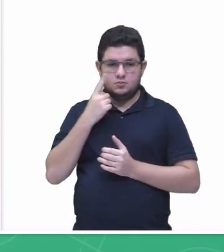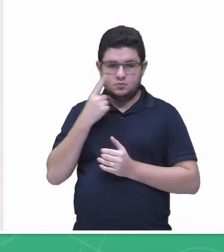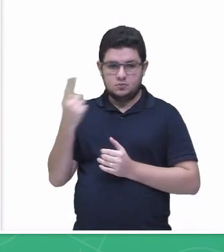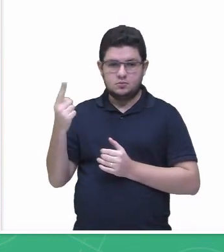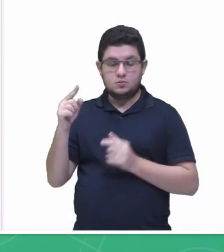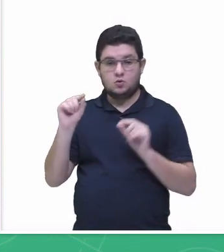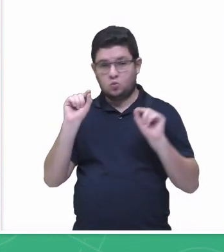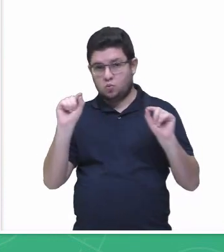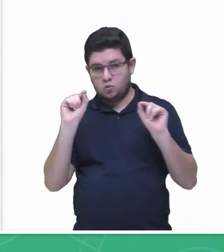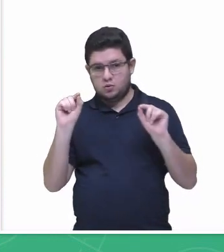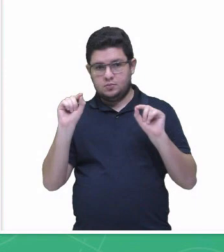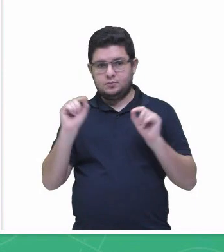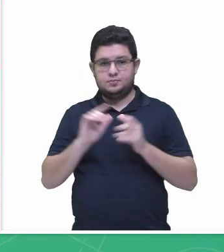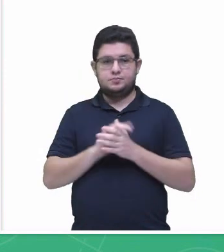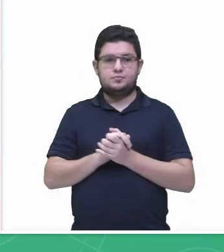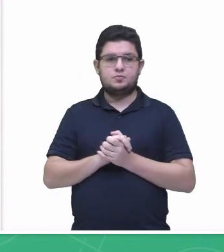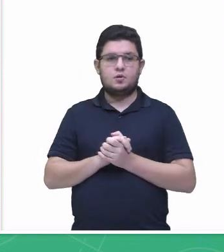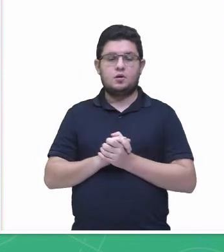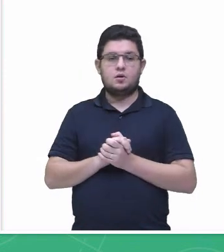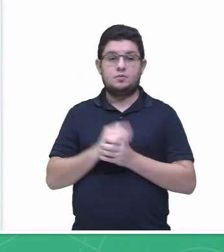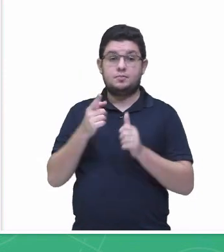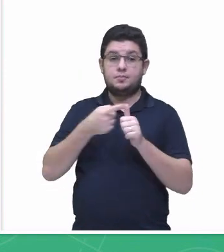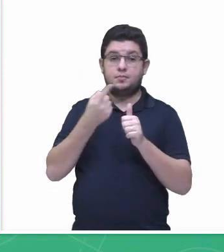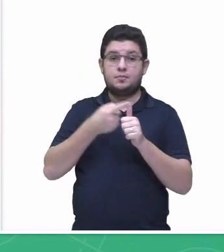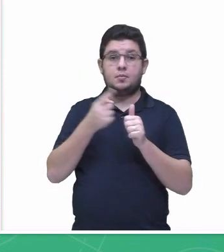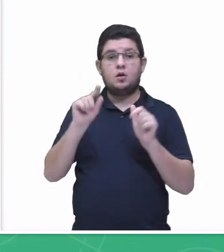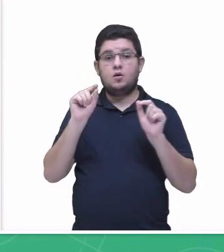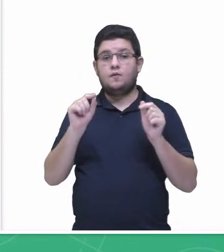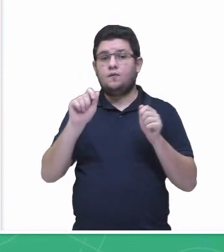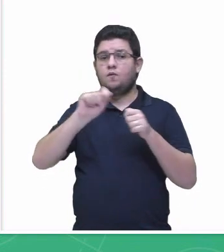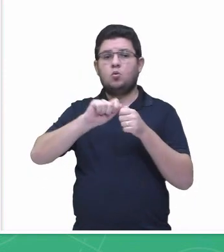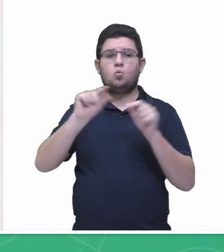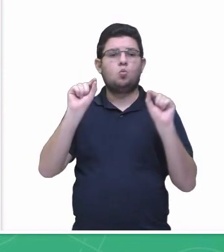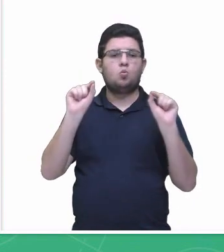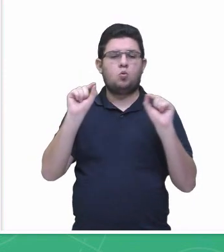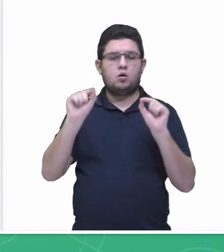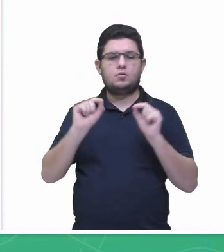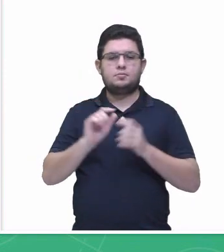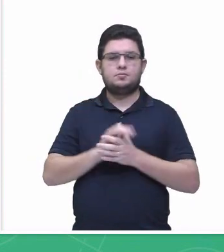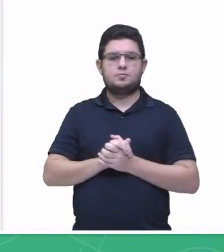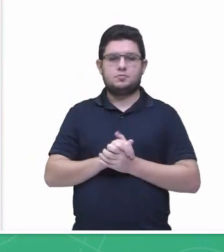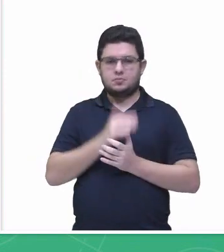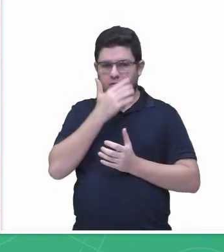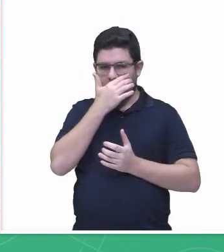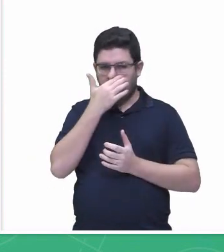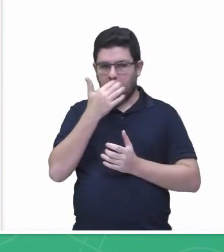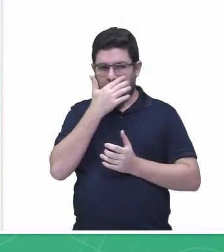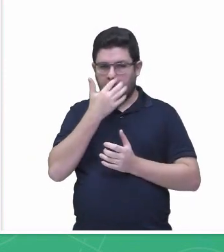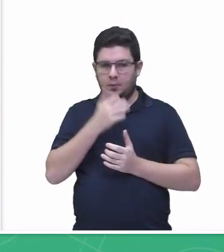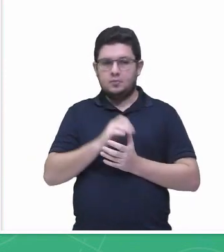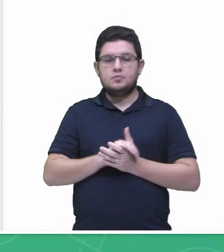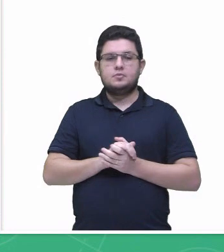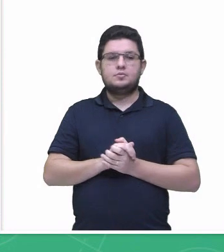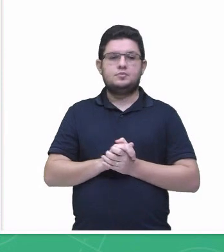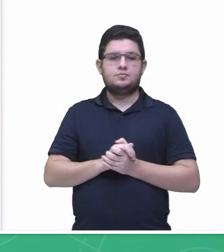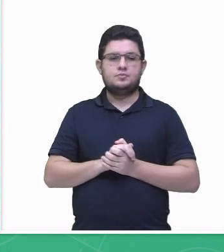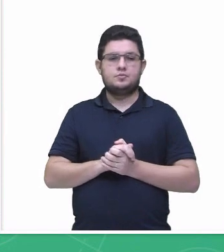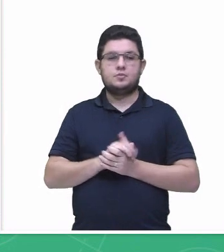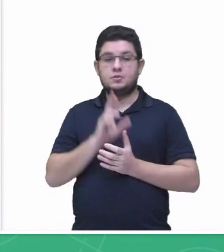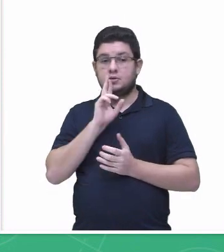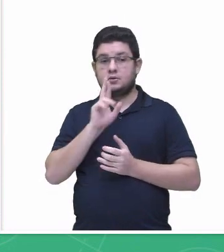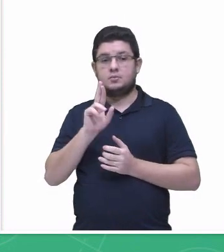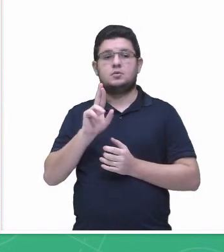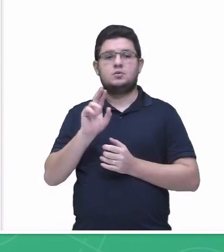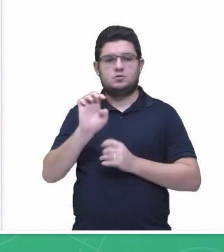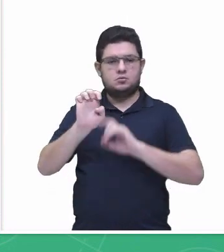seguinte então, pessoal. O primeiro passo é... Só passar aqui, ok? A resposta é a